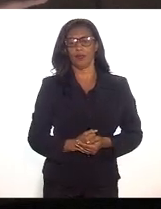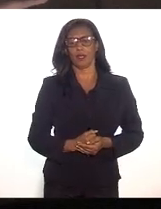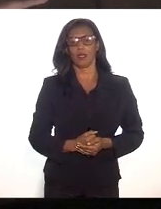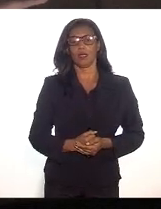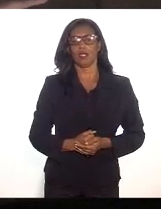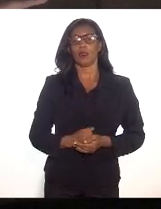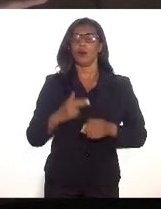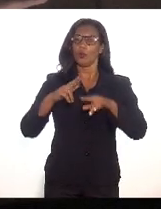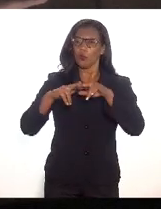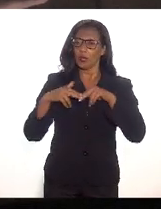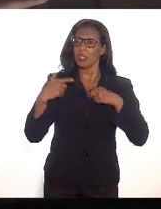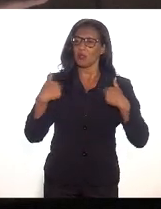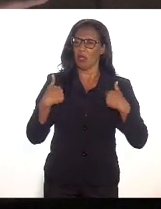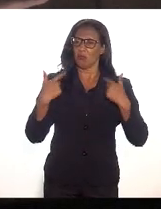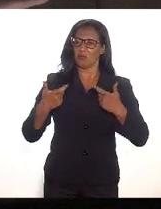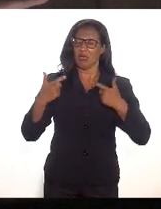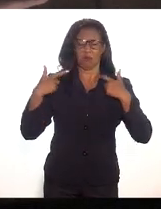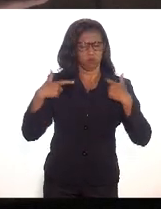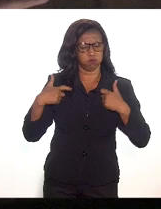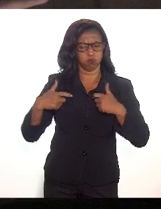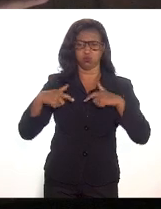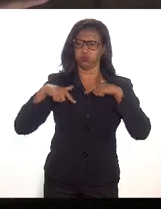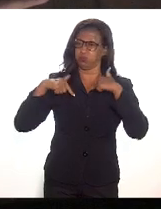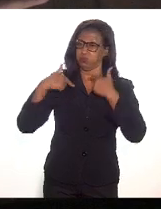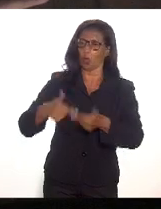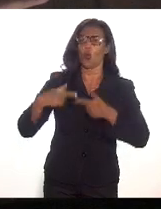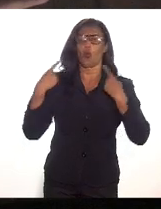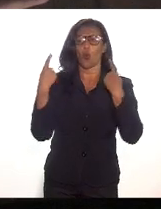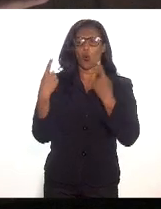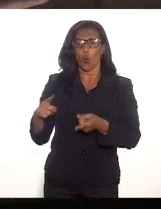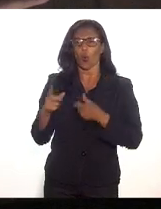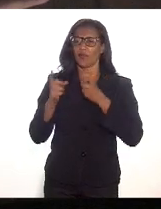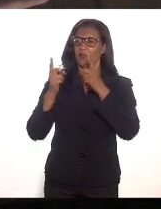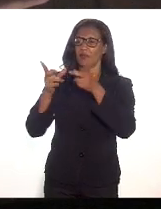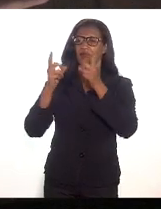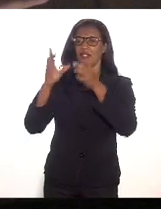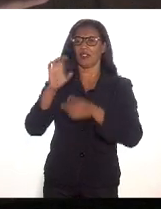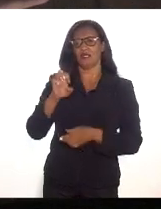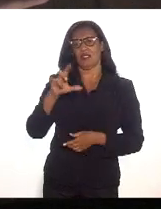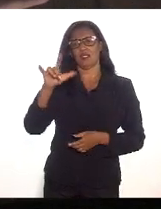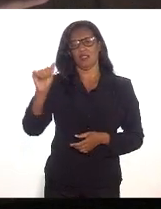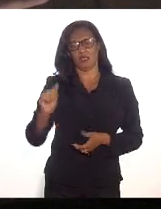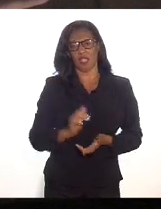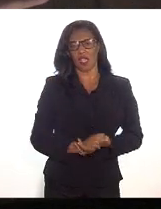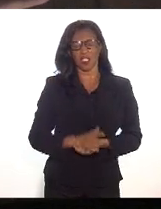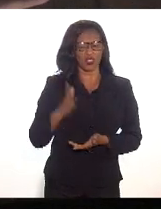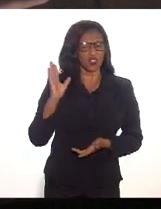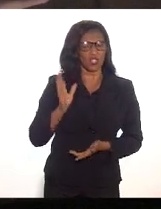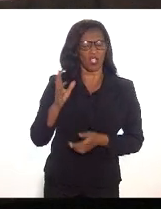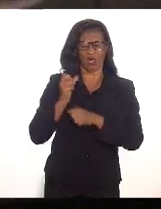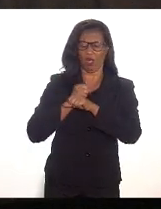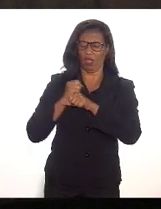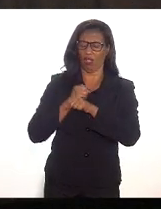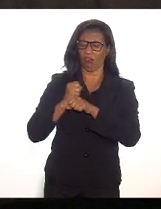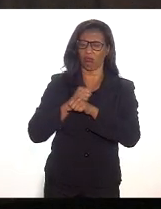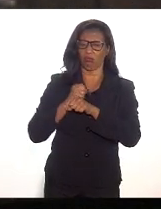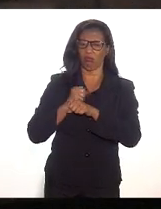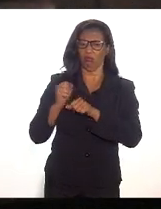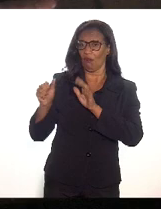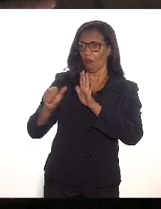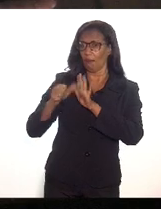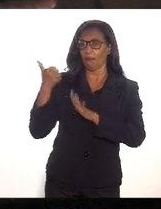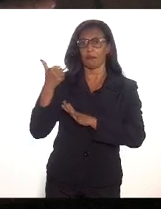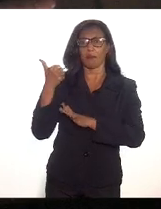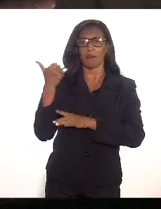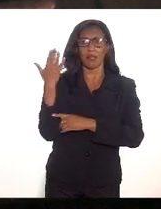a privatização da SEDAI. Tanto eu quanto o deputado Luiz Paulo combativos aqui há vários anos. Nós não estamos no primeiro